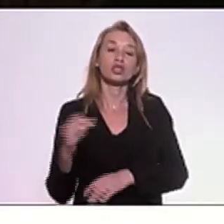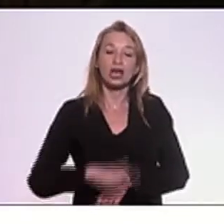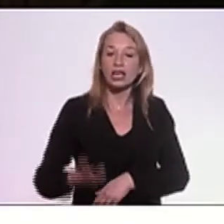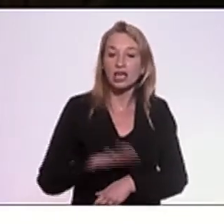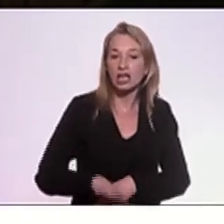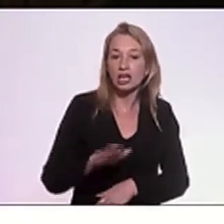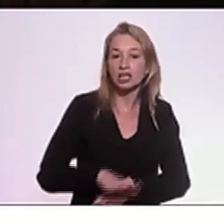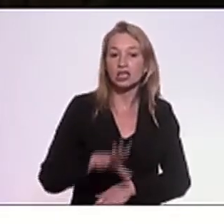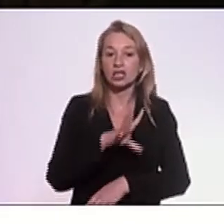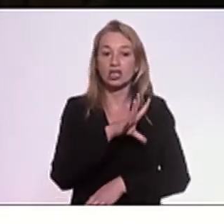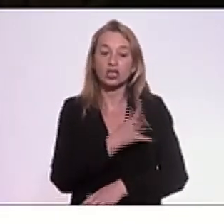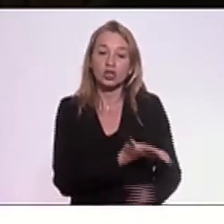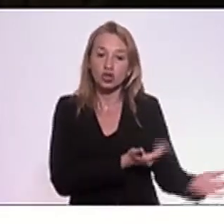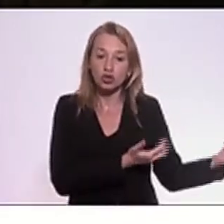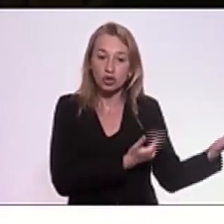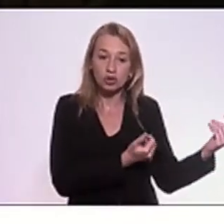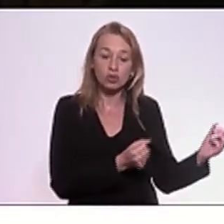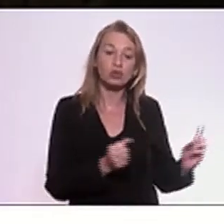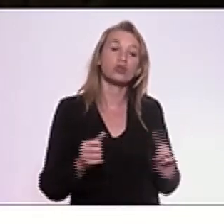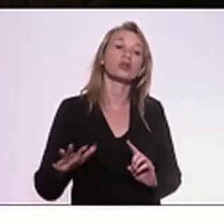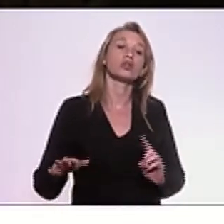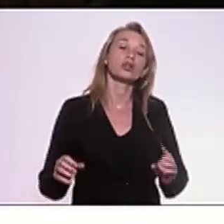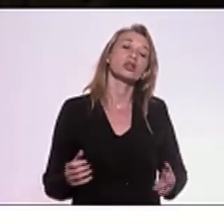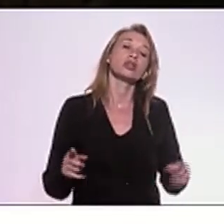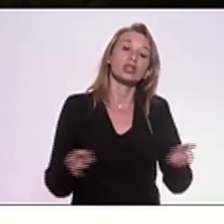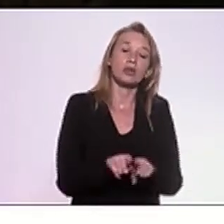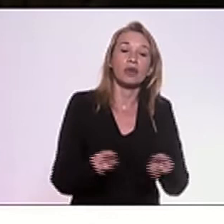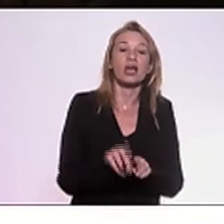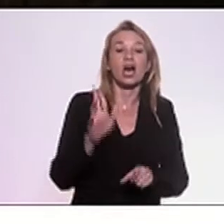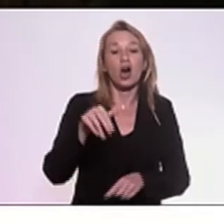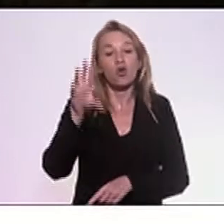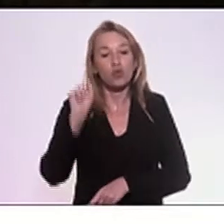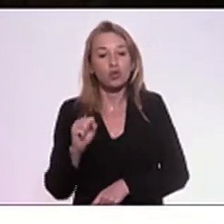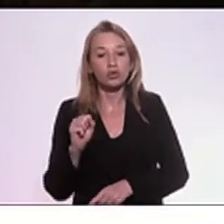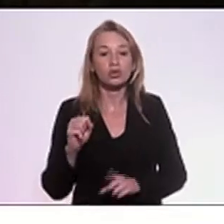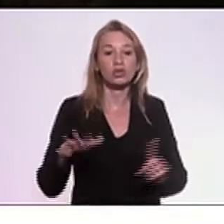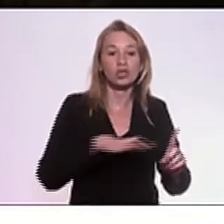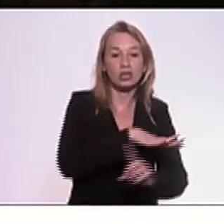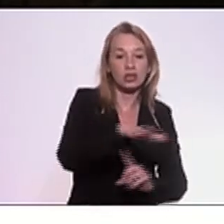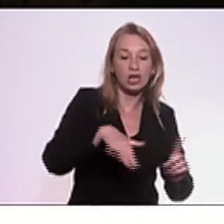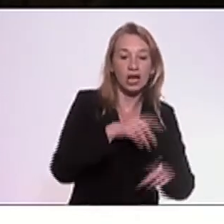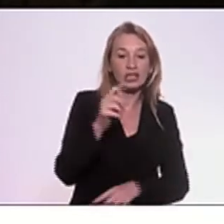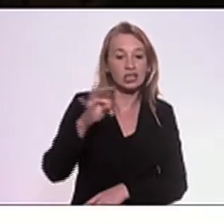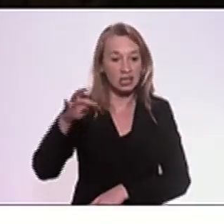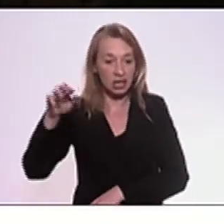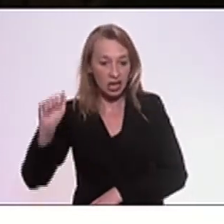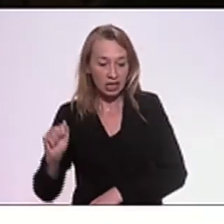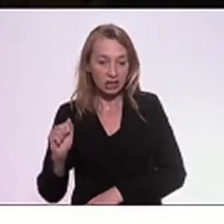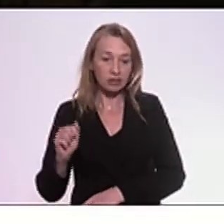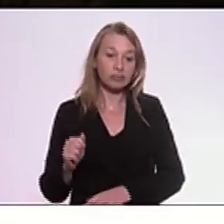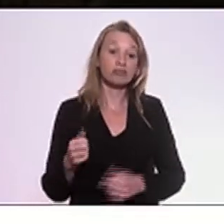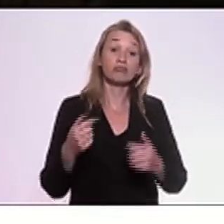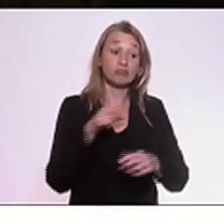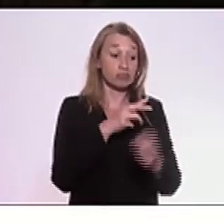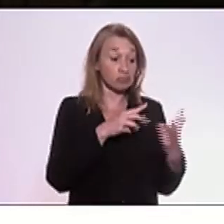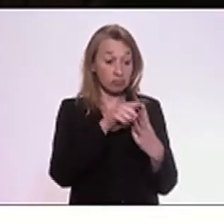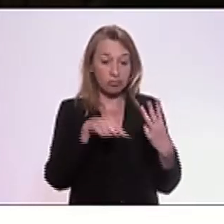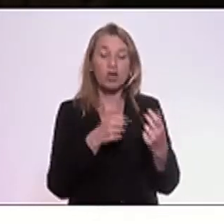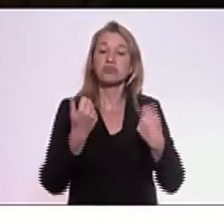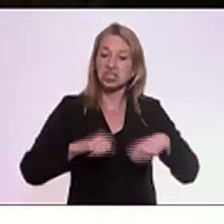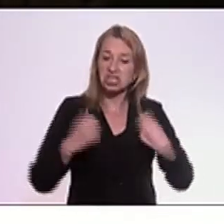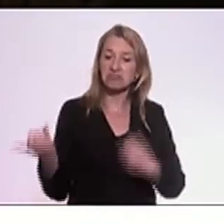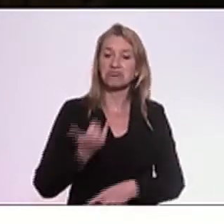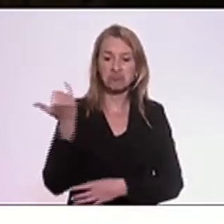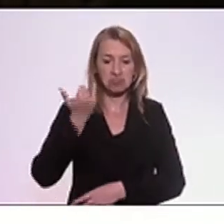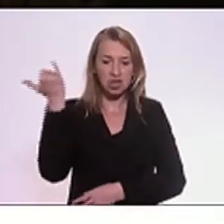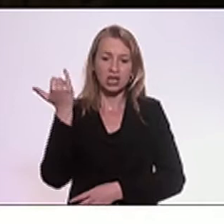Fundo Estadual de Assistência Social, esses fundos precisam sim ter um maior cuidado, pois